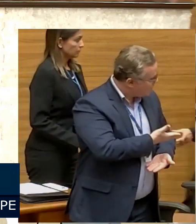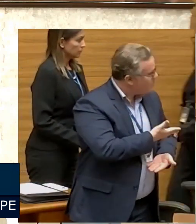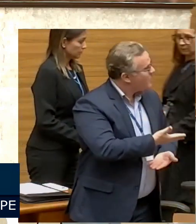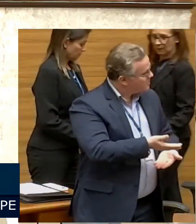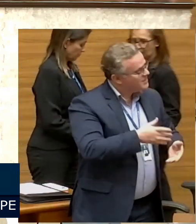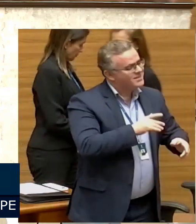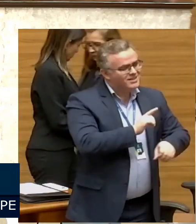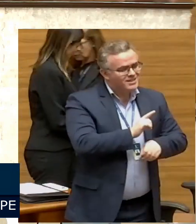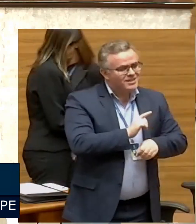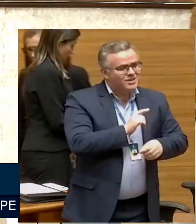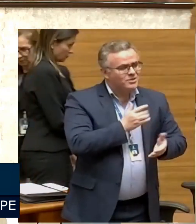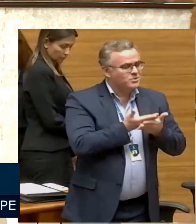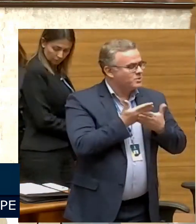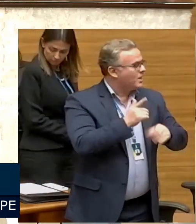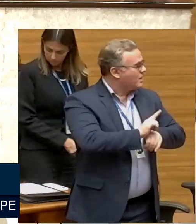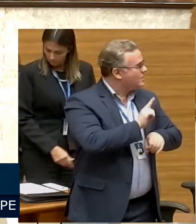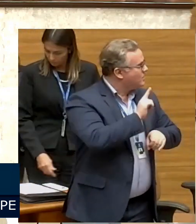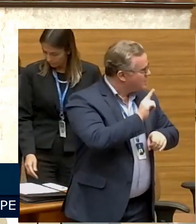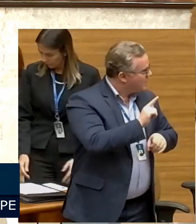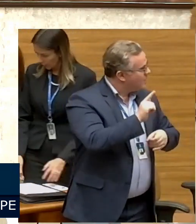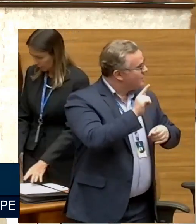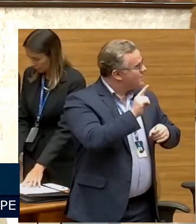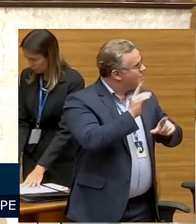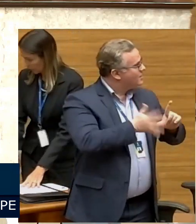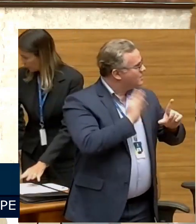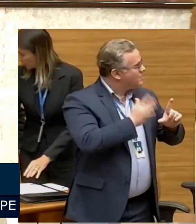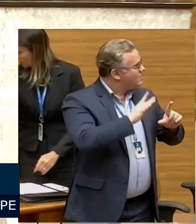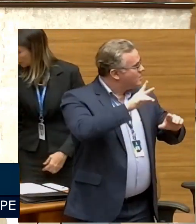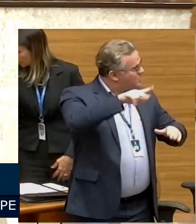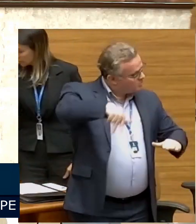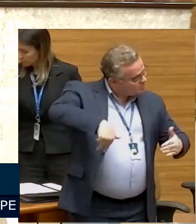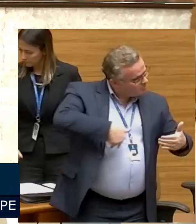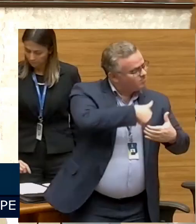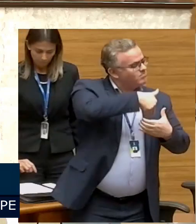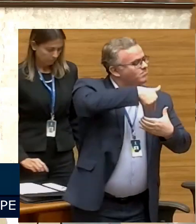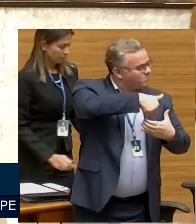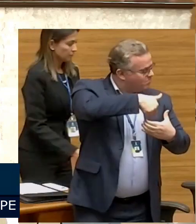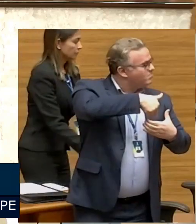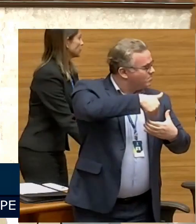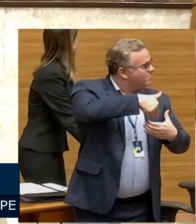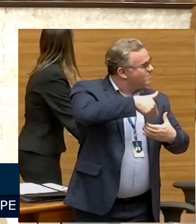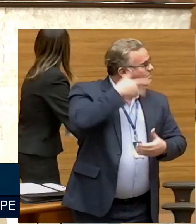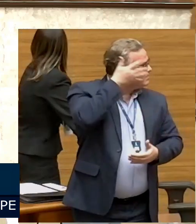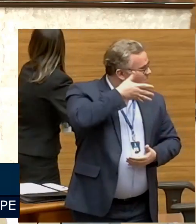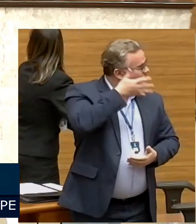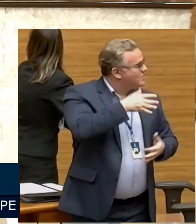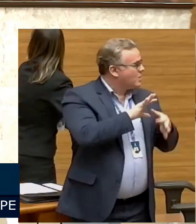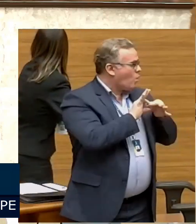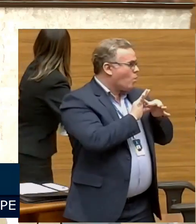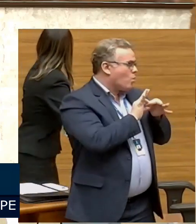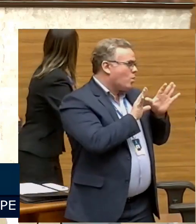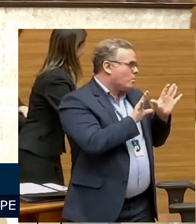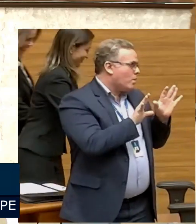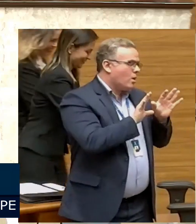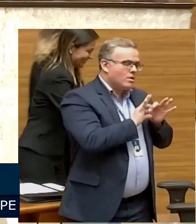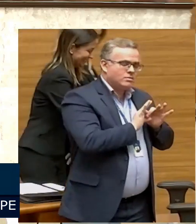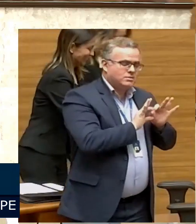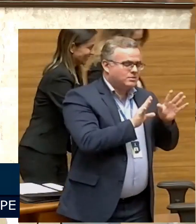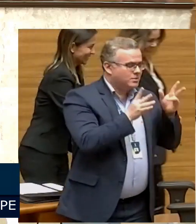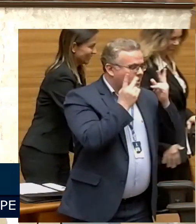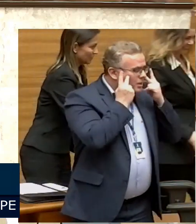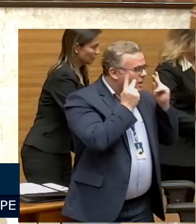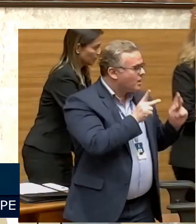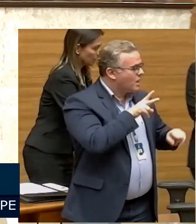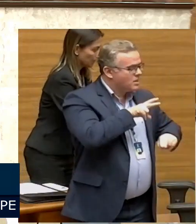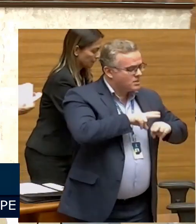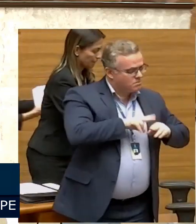Letras Libras, para... ele pode ir ali à tribuna, se ficar melhor, ou então aqui mesmo,